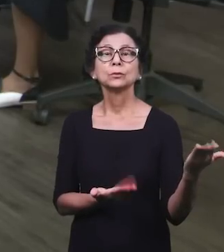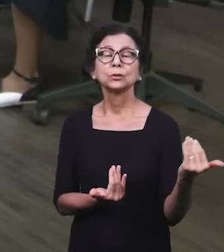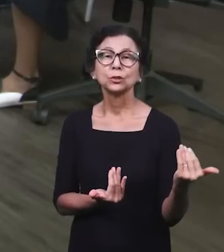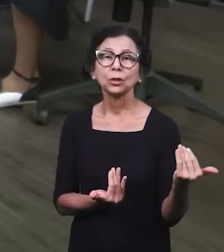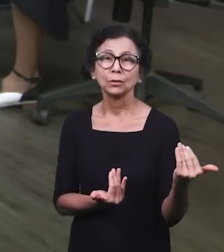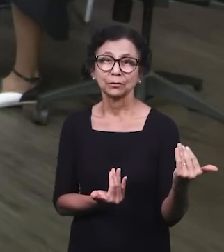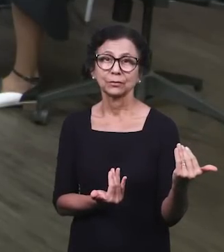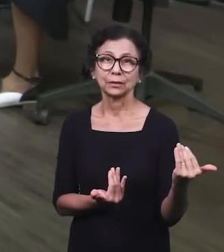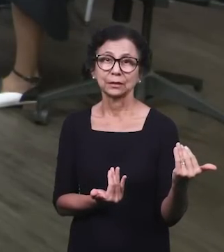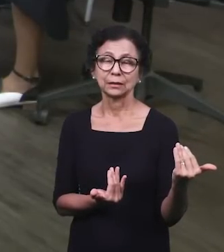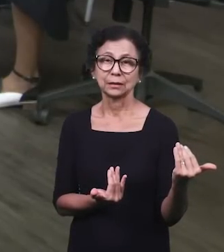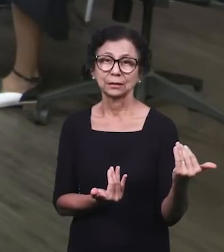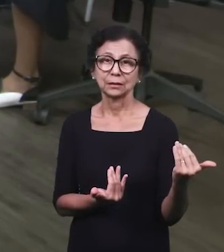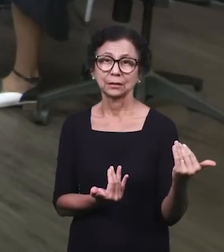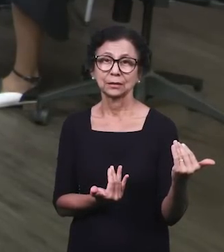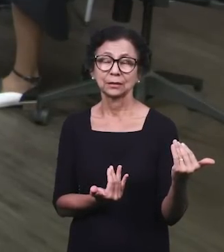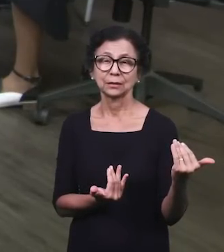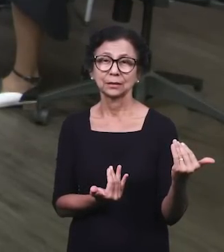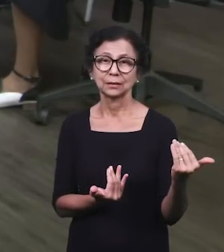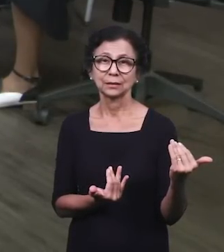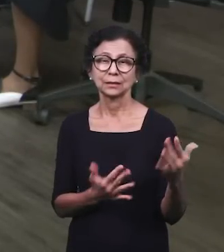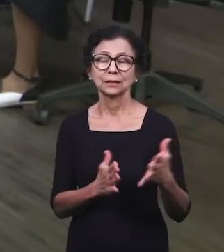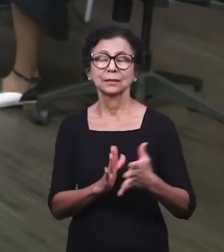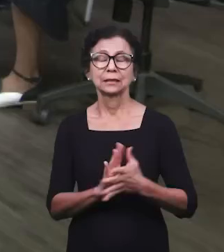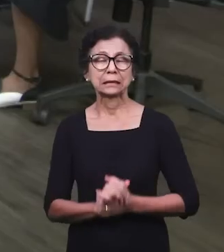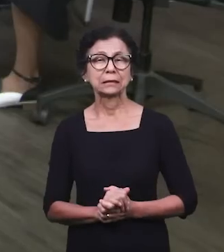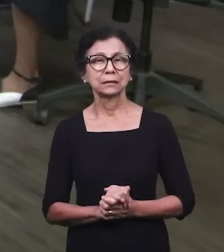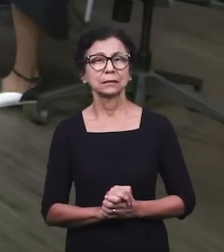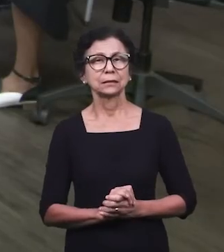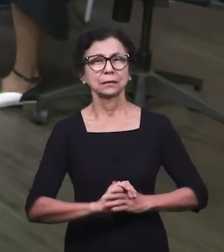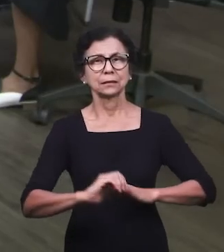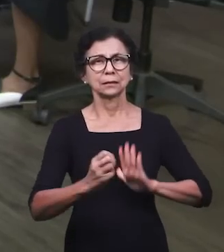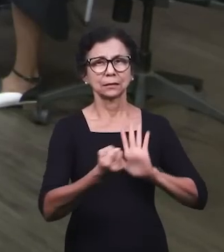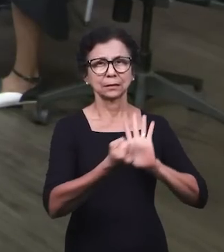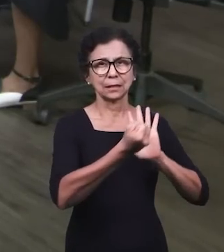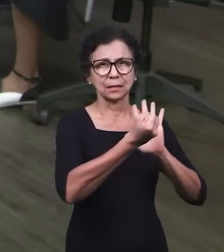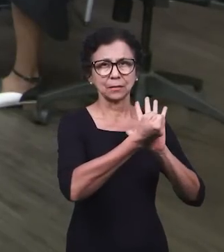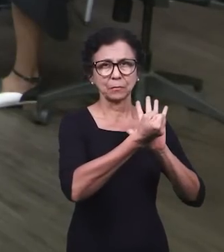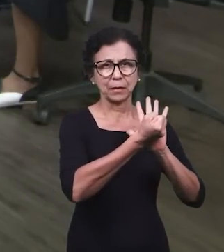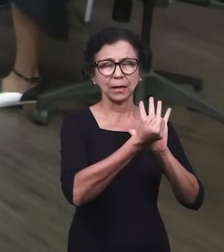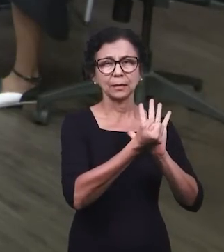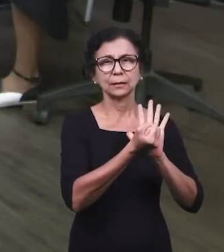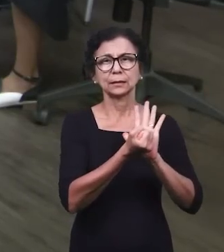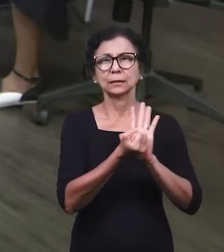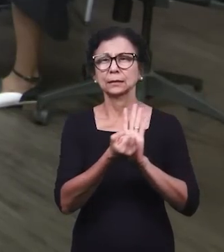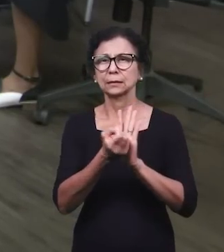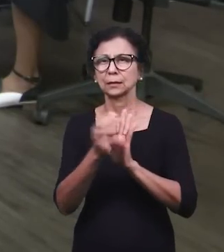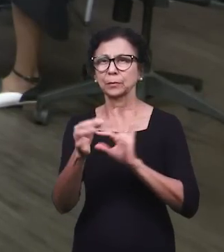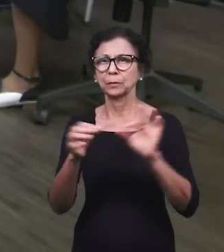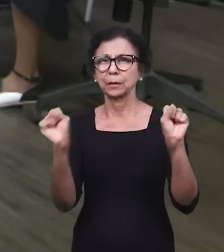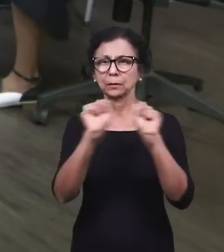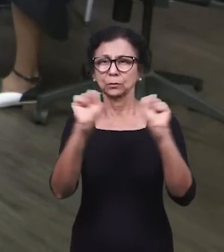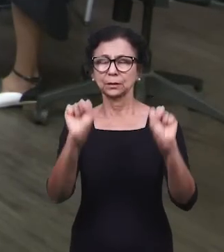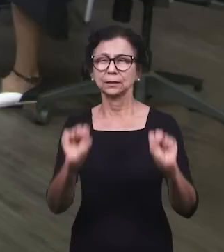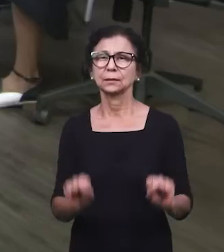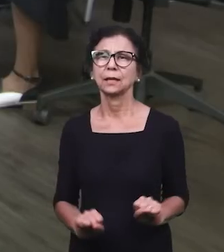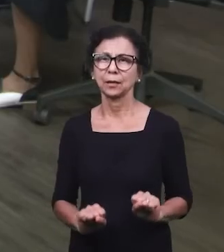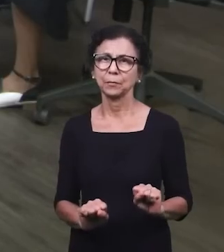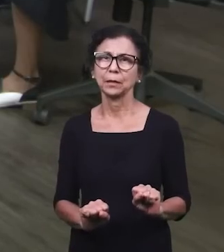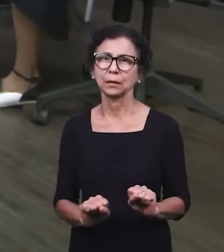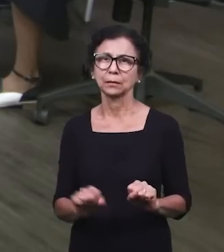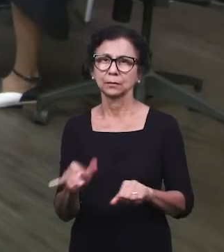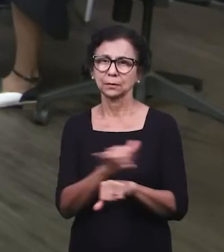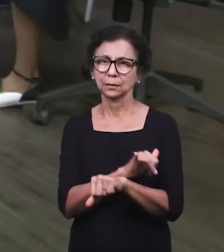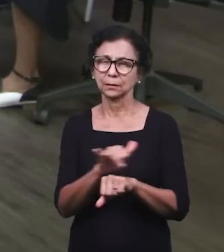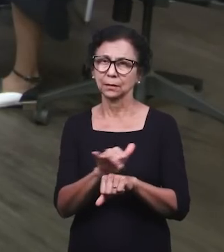marcas, a indústria têxtil, ela já gera um processo, um sistema que te faz consumir o tempo todo. Por